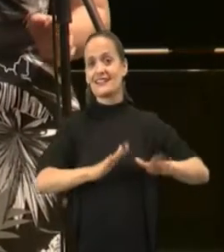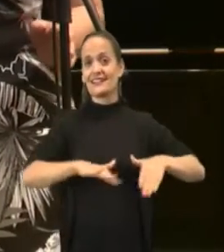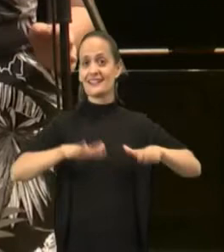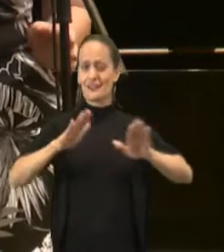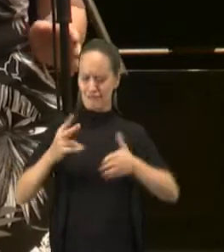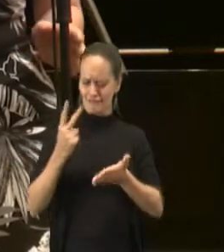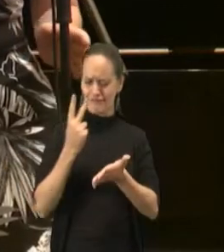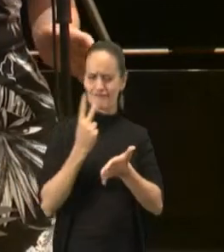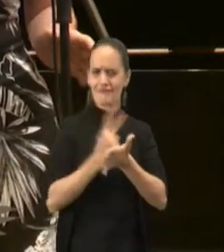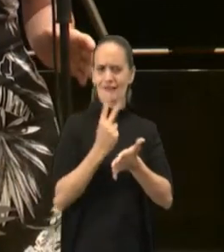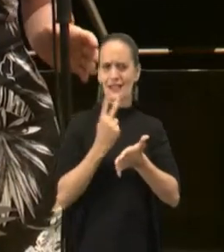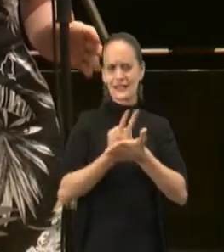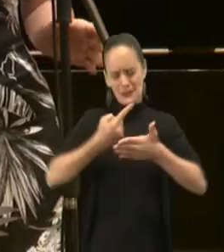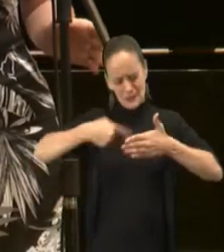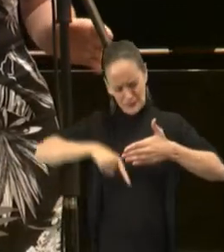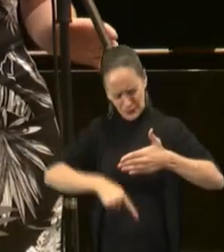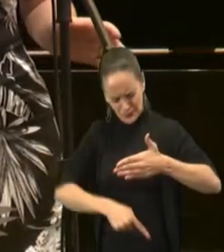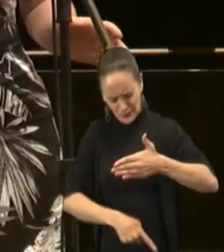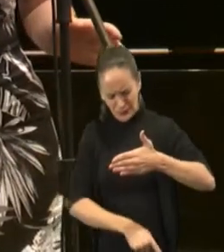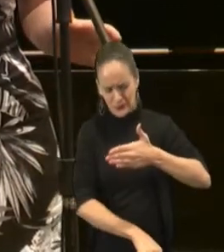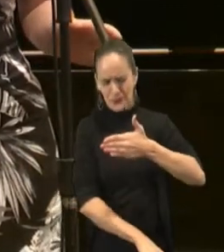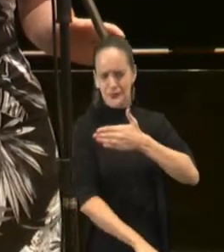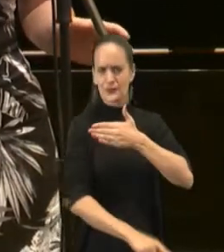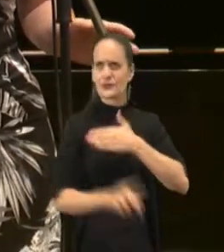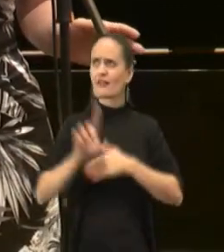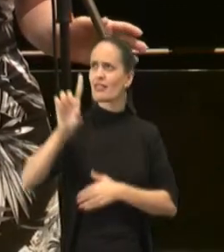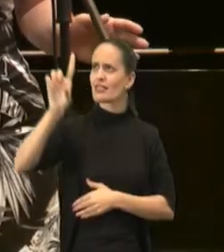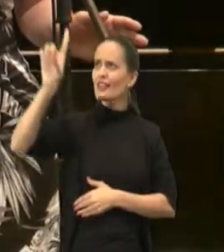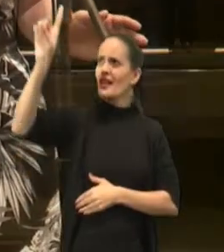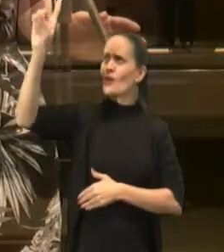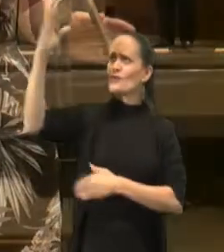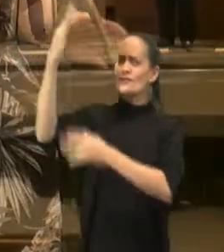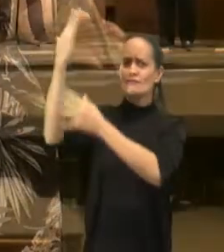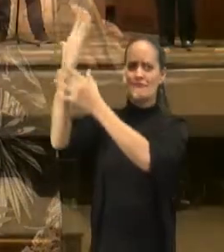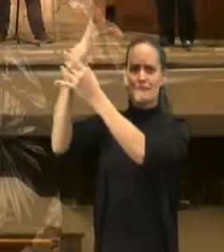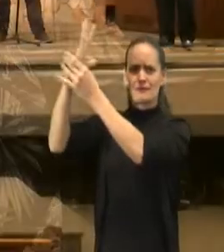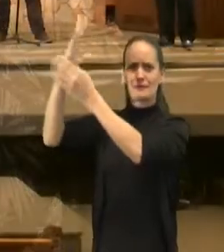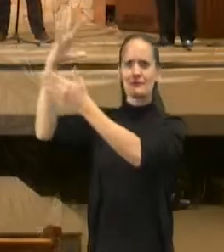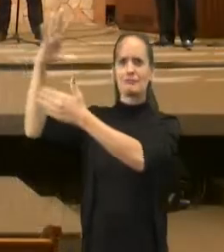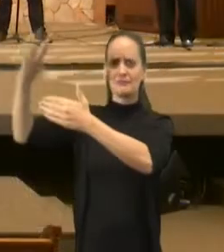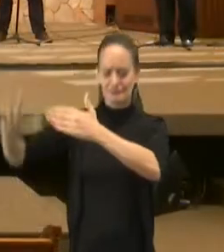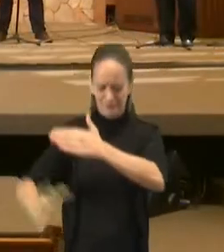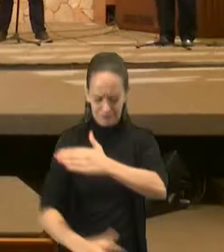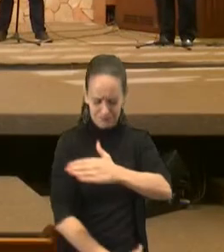mar, até ali a tua mão me